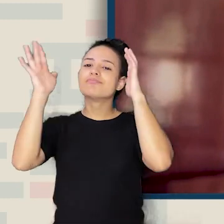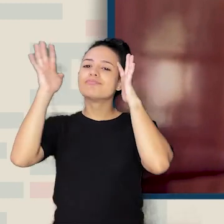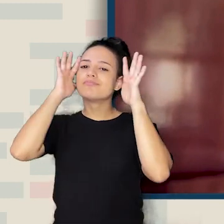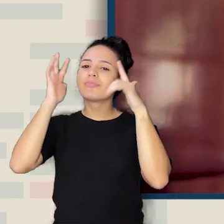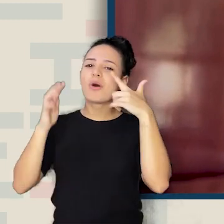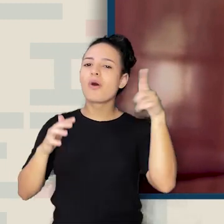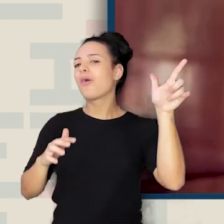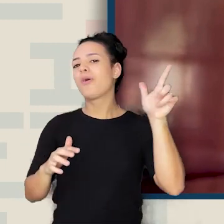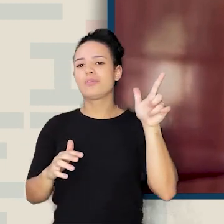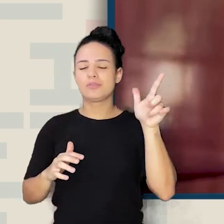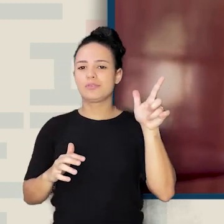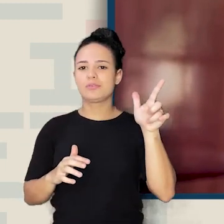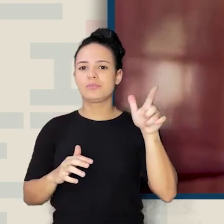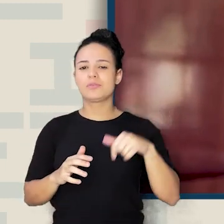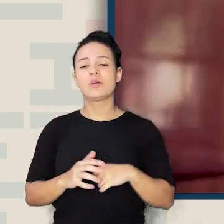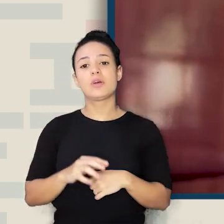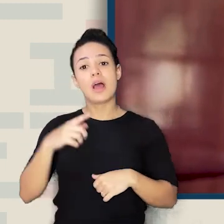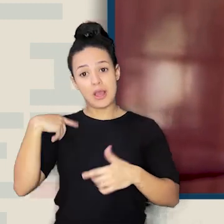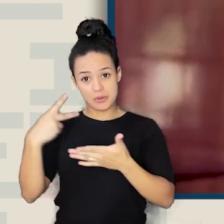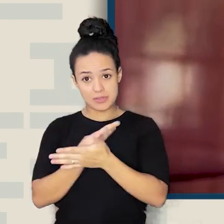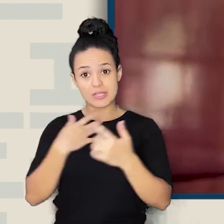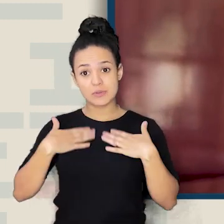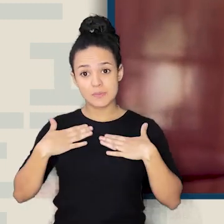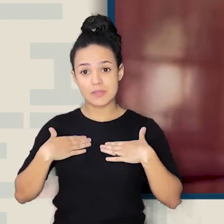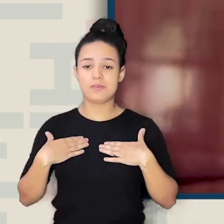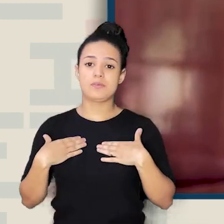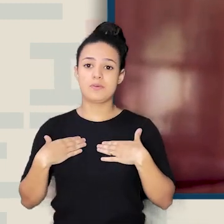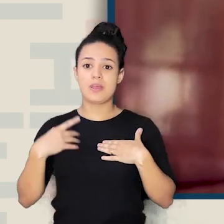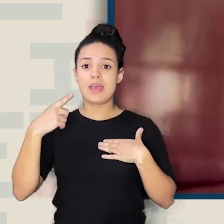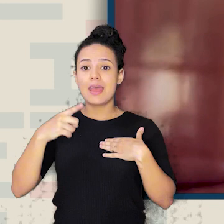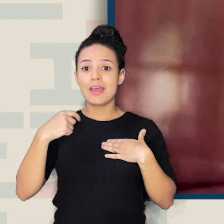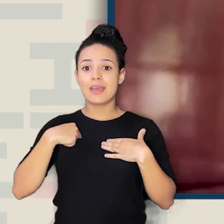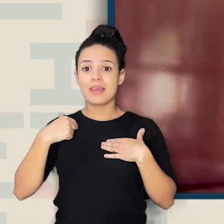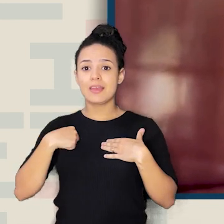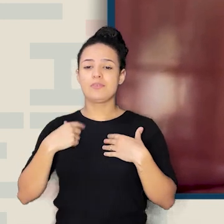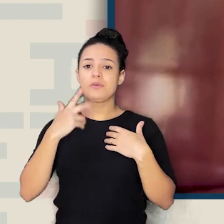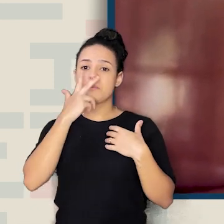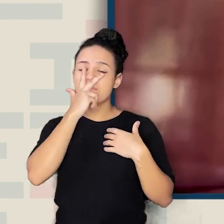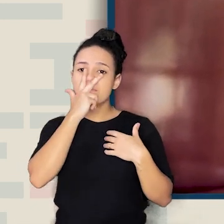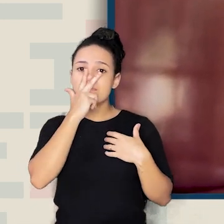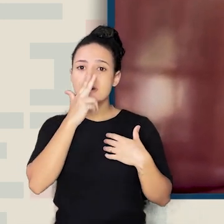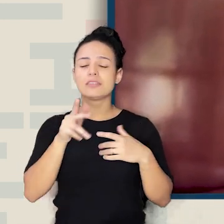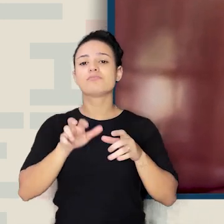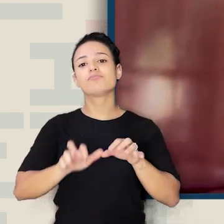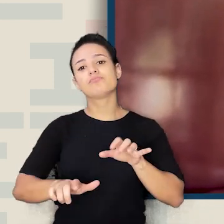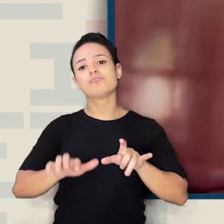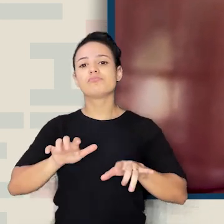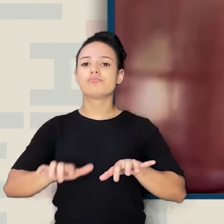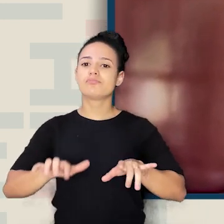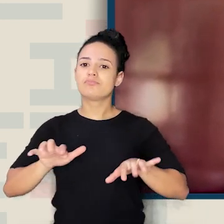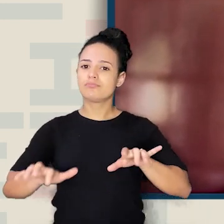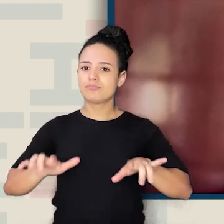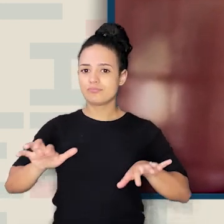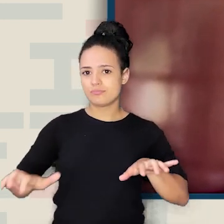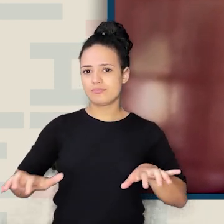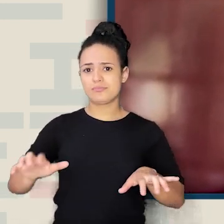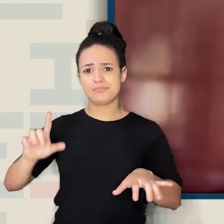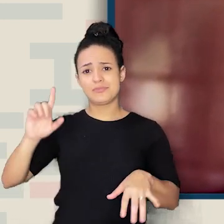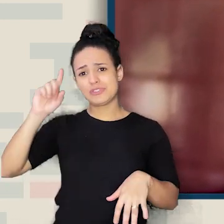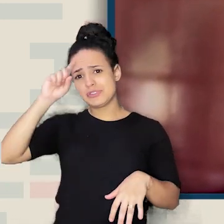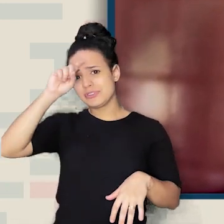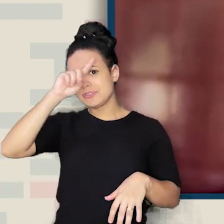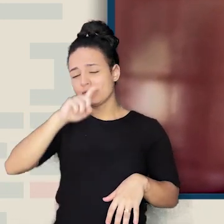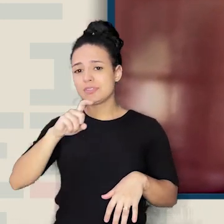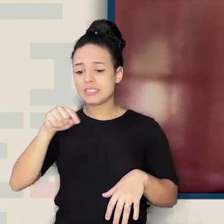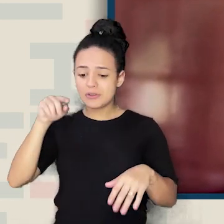outro pensamento. Você tá tocando ali, pelo menos acontece comigo, dificilmente eu consigo viajar na música. Quando eu tô tocando em